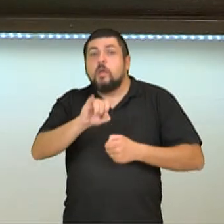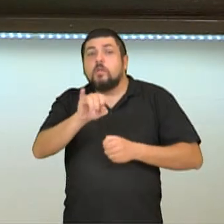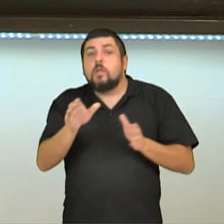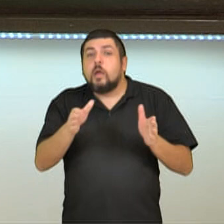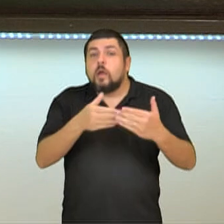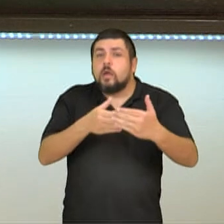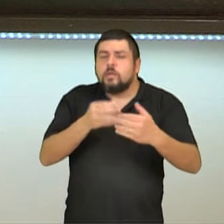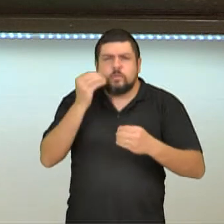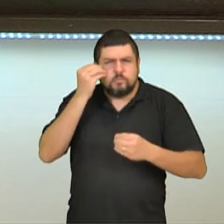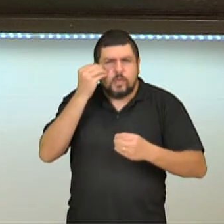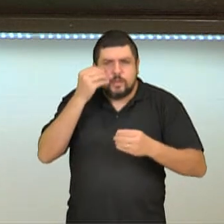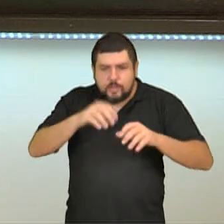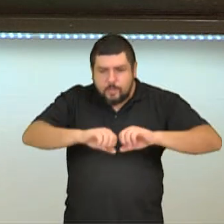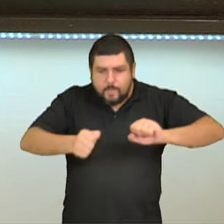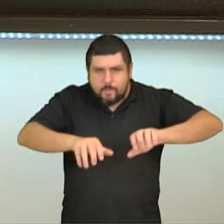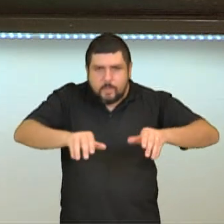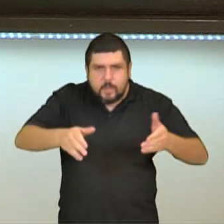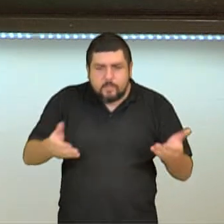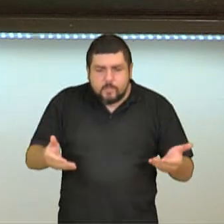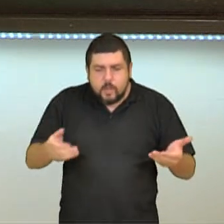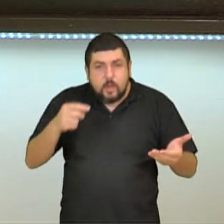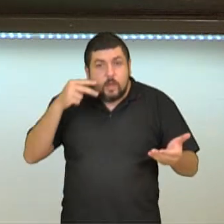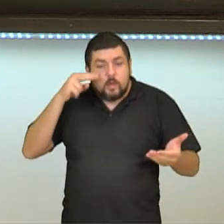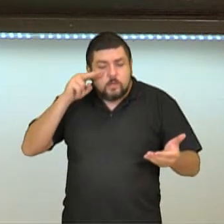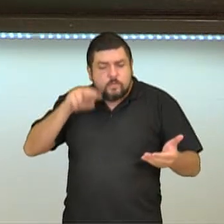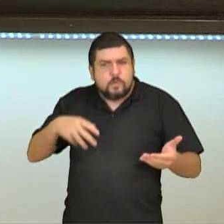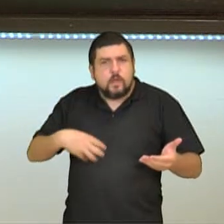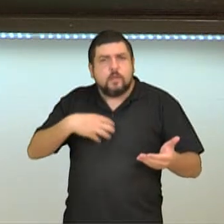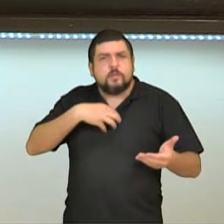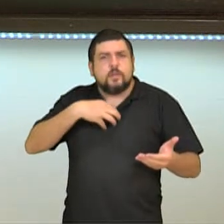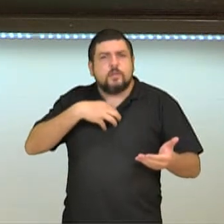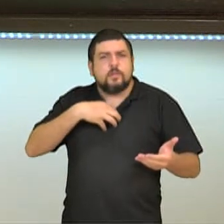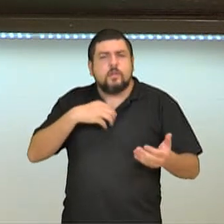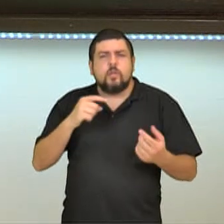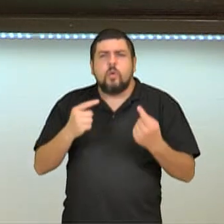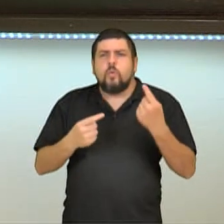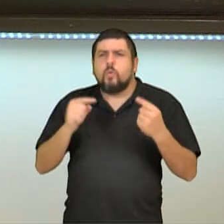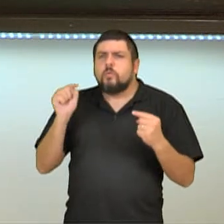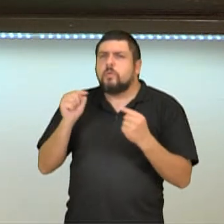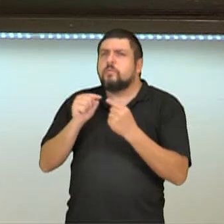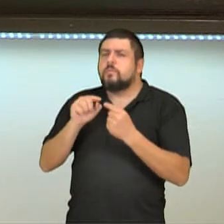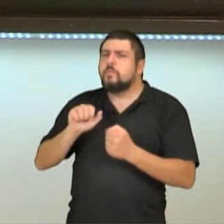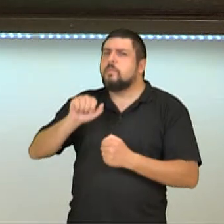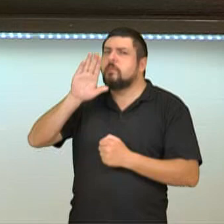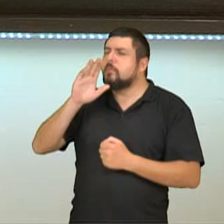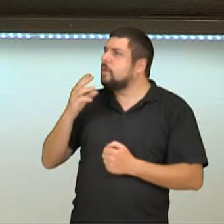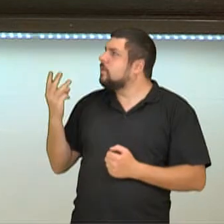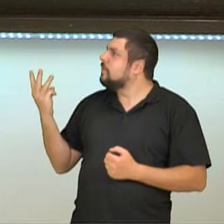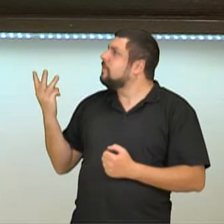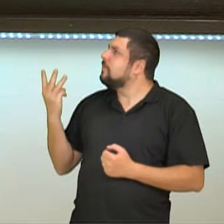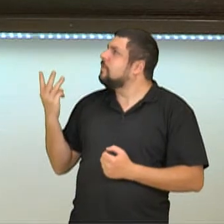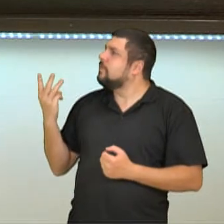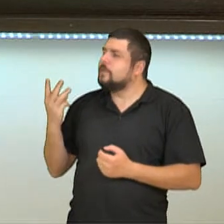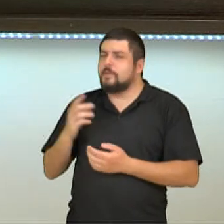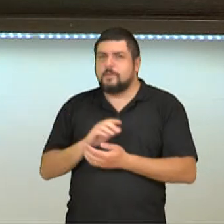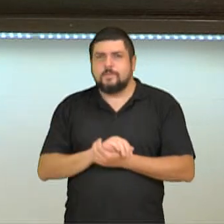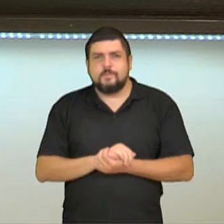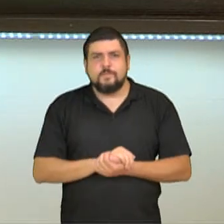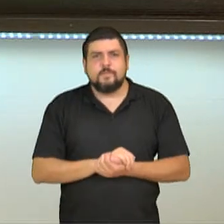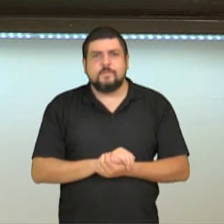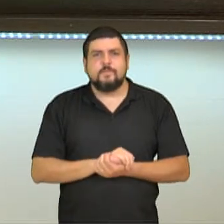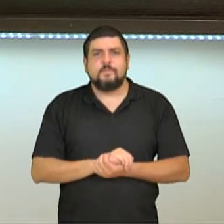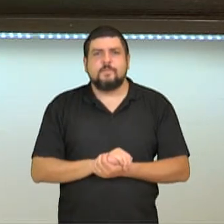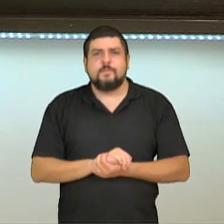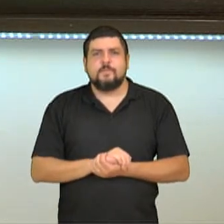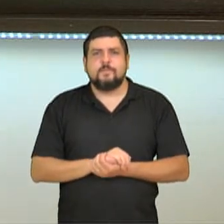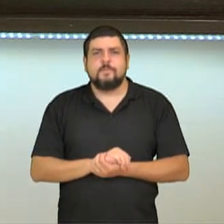de sapato em casa, desmonta para vocês verem qual dessas formas se aproximam mais da caixa de sapato planificada.